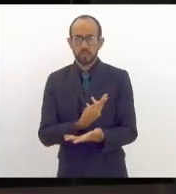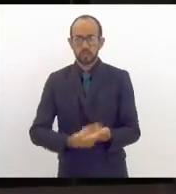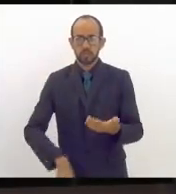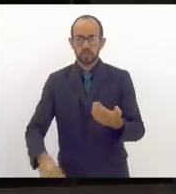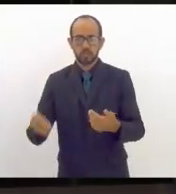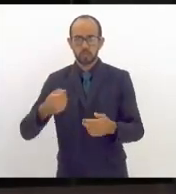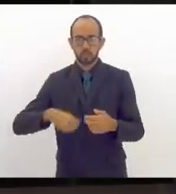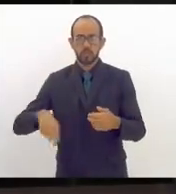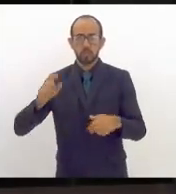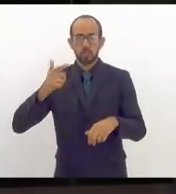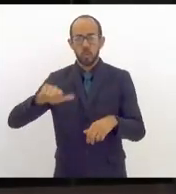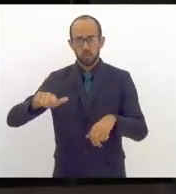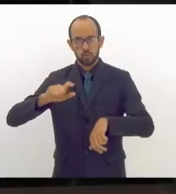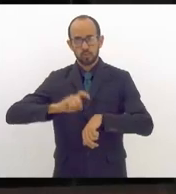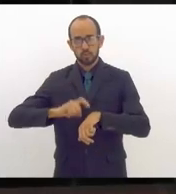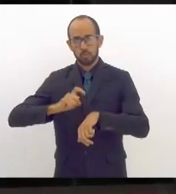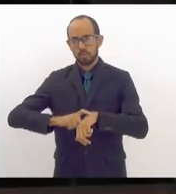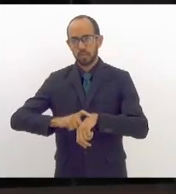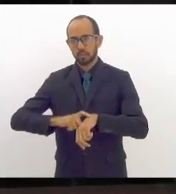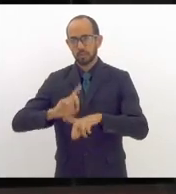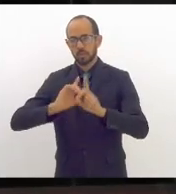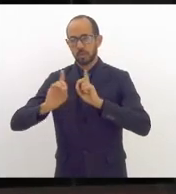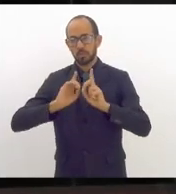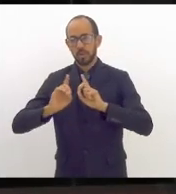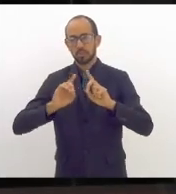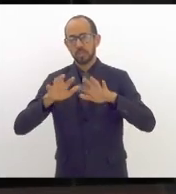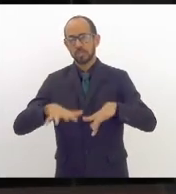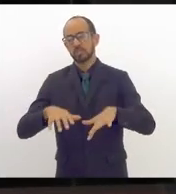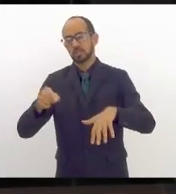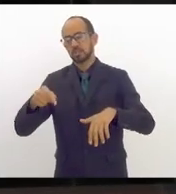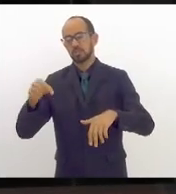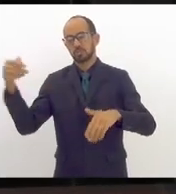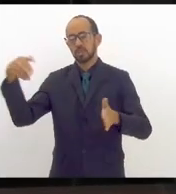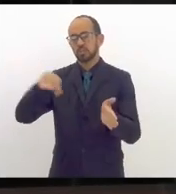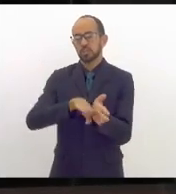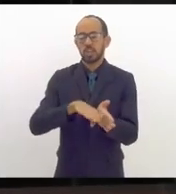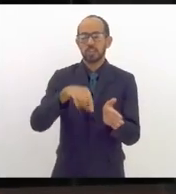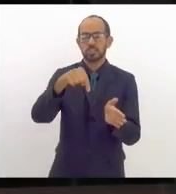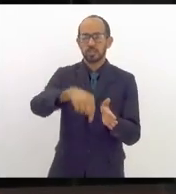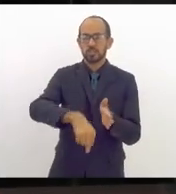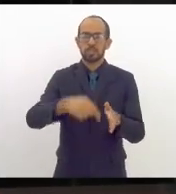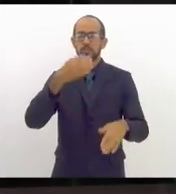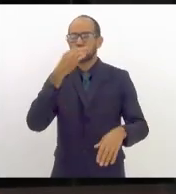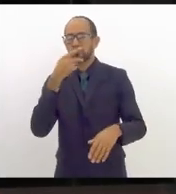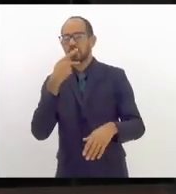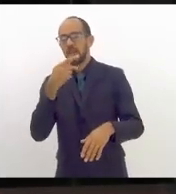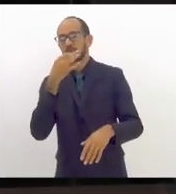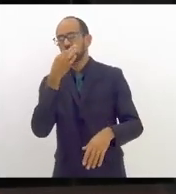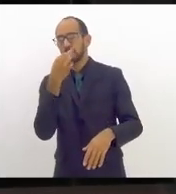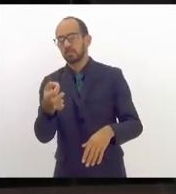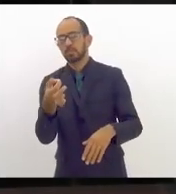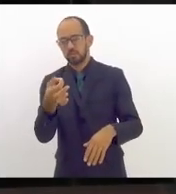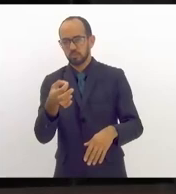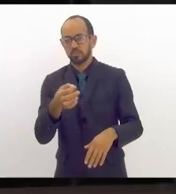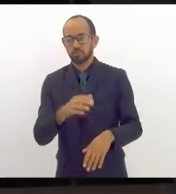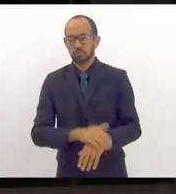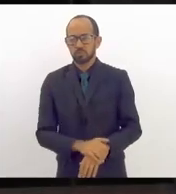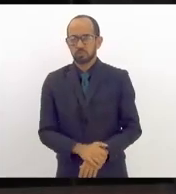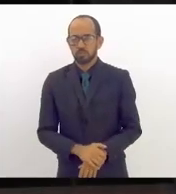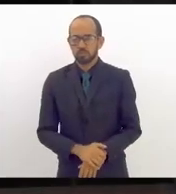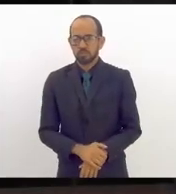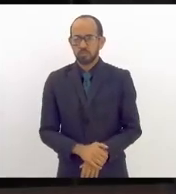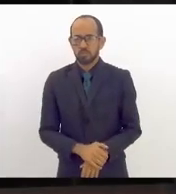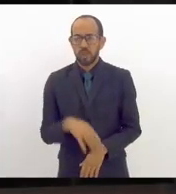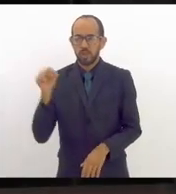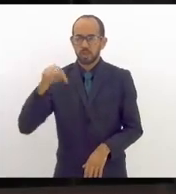em outras épocas É esse chega-se aqui Coloca sal a opinião por exemplo